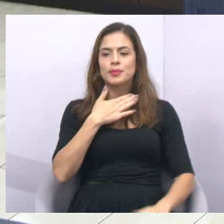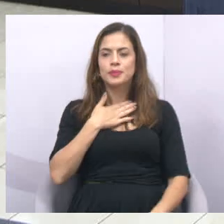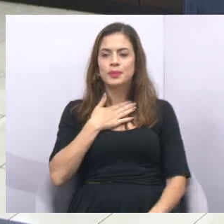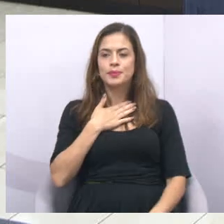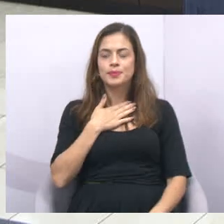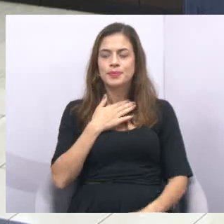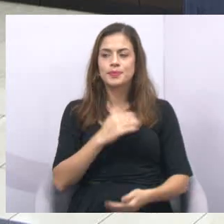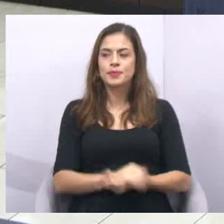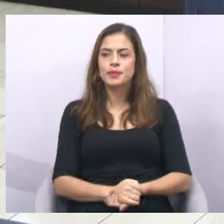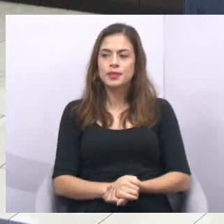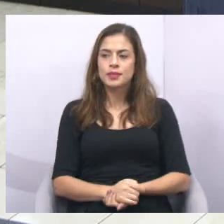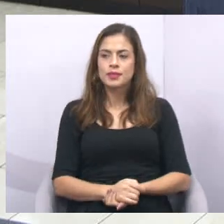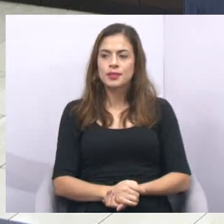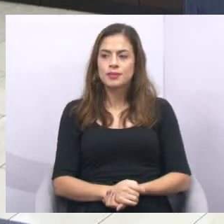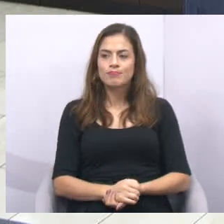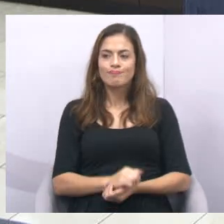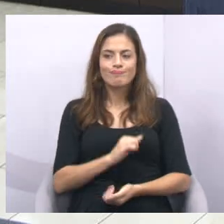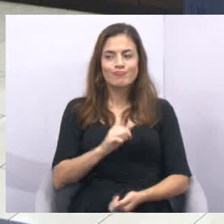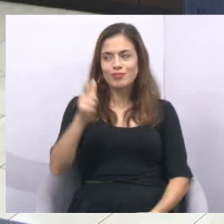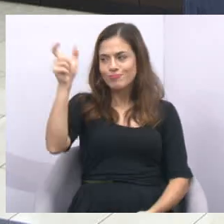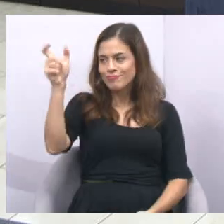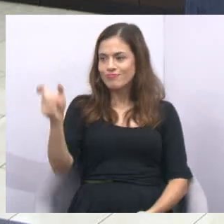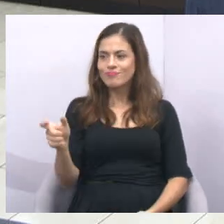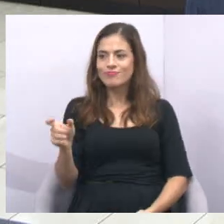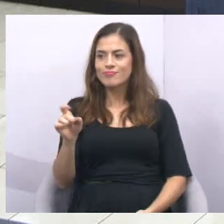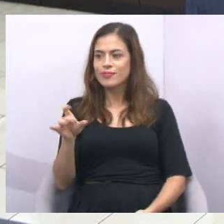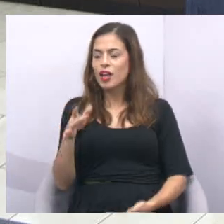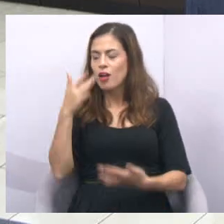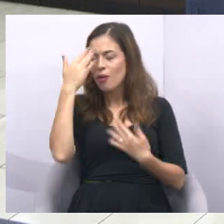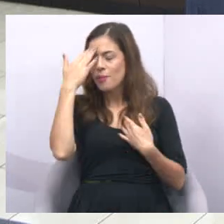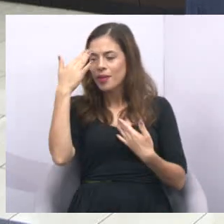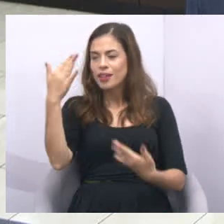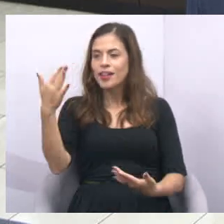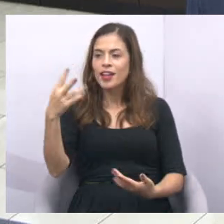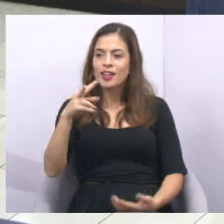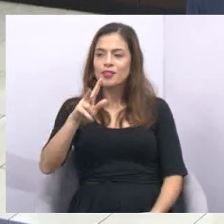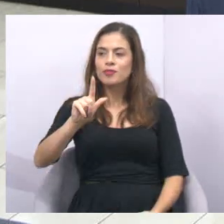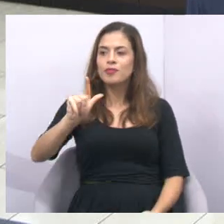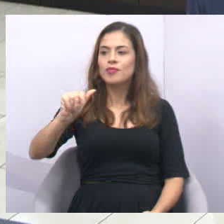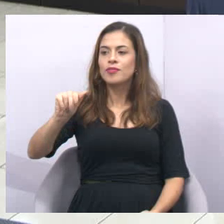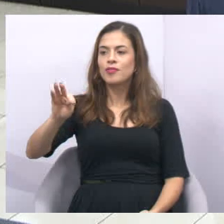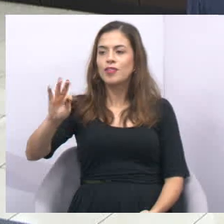Não dá para falar de uma pessoa só. Obrigado pela presença, Valtão,